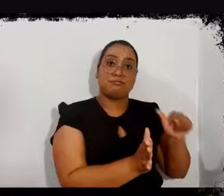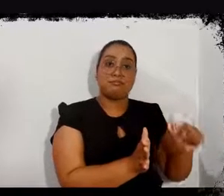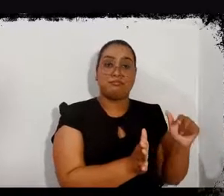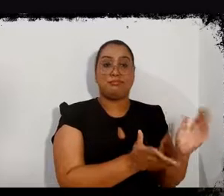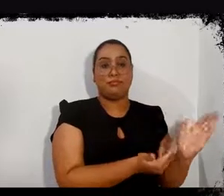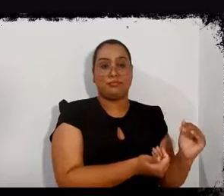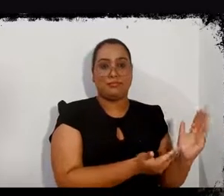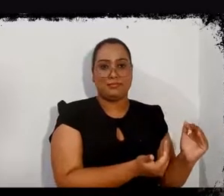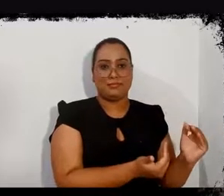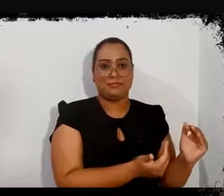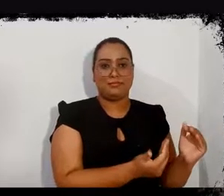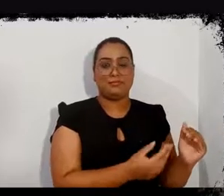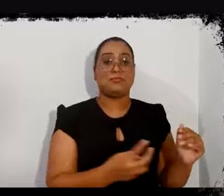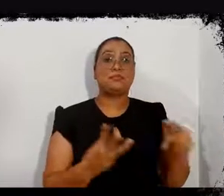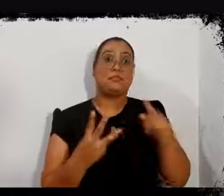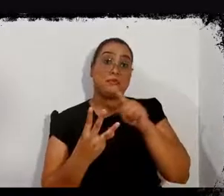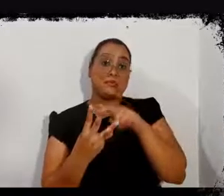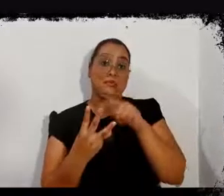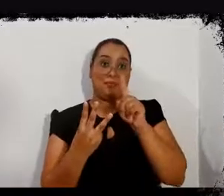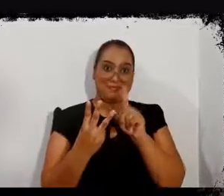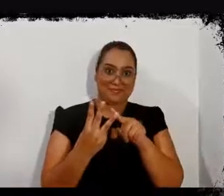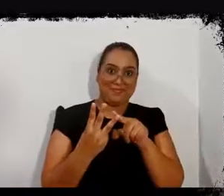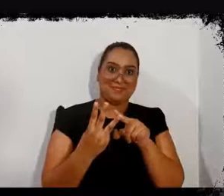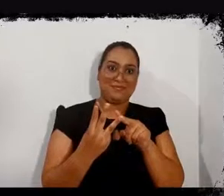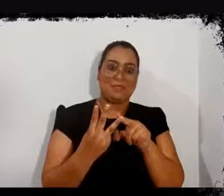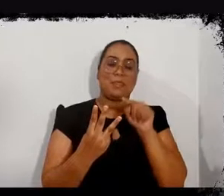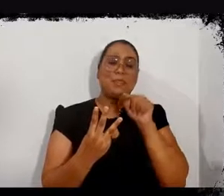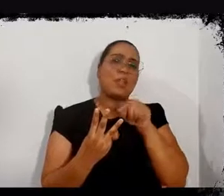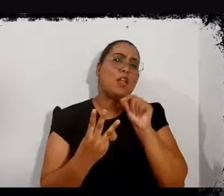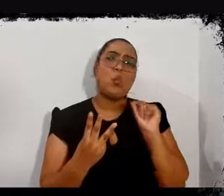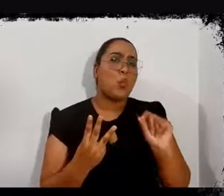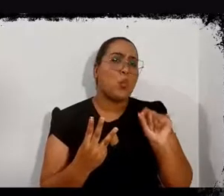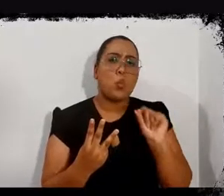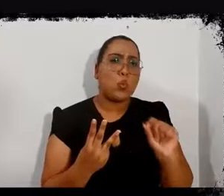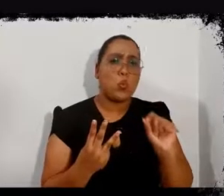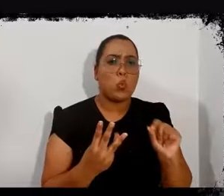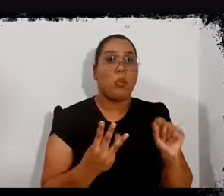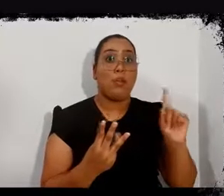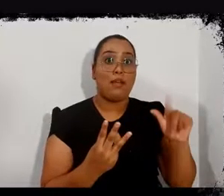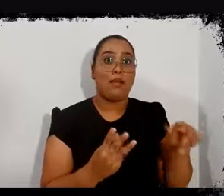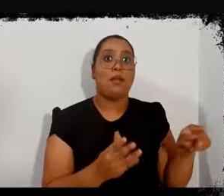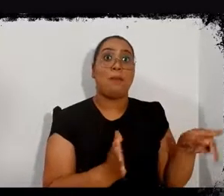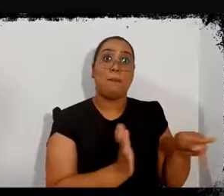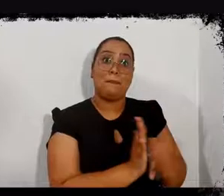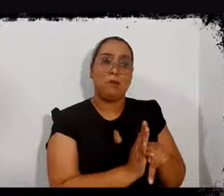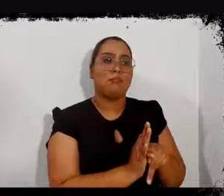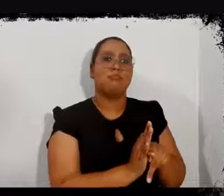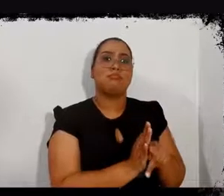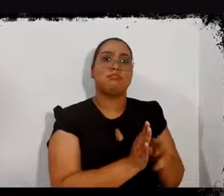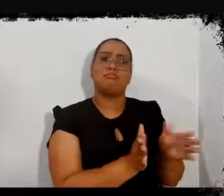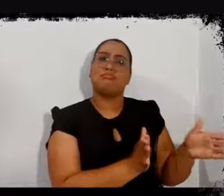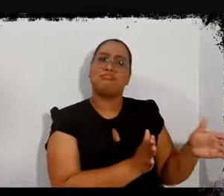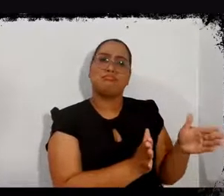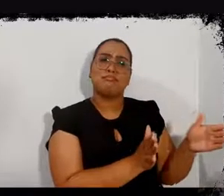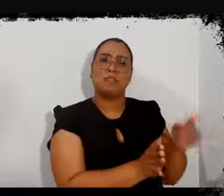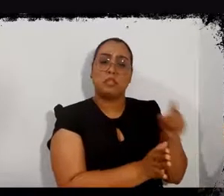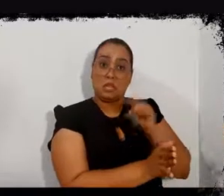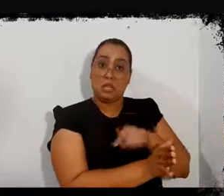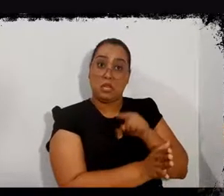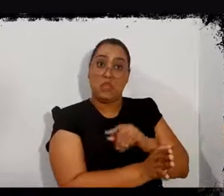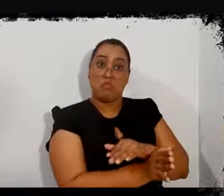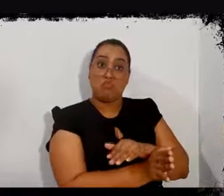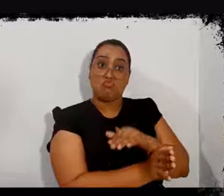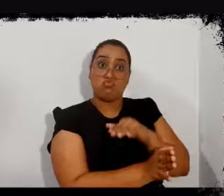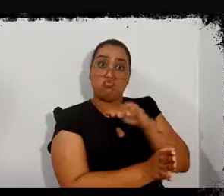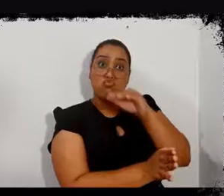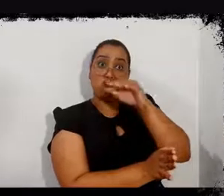guardaria aspectos das iniciações relacionadas à passagem da infância